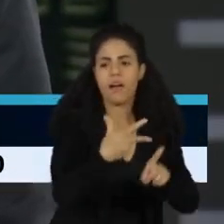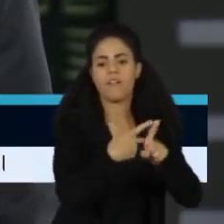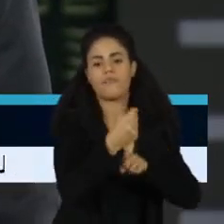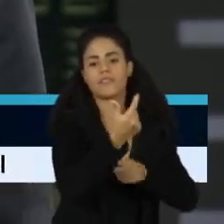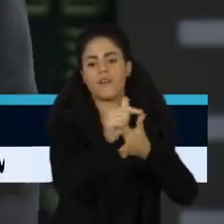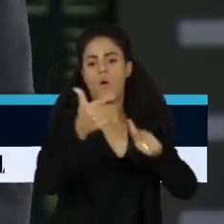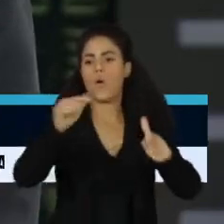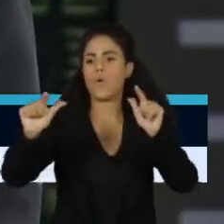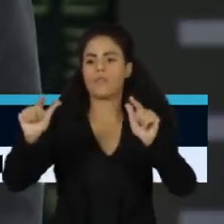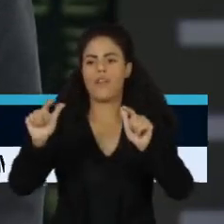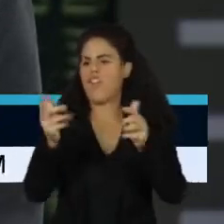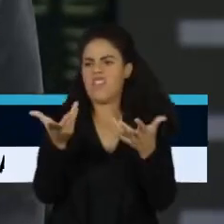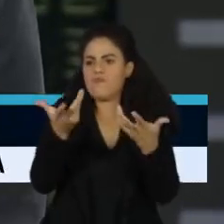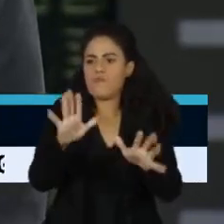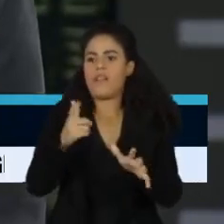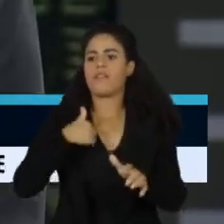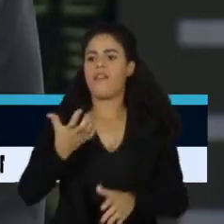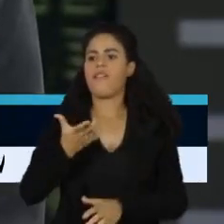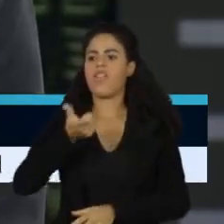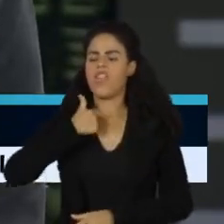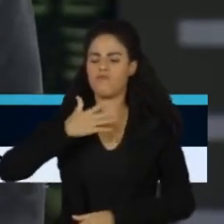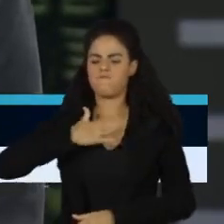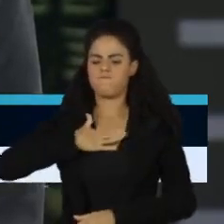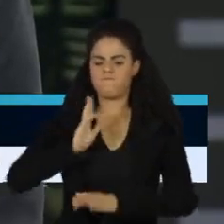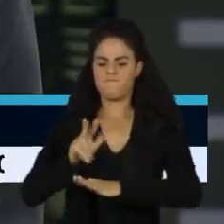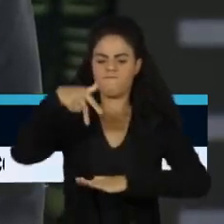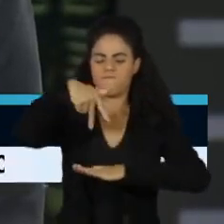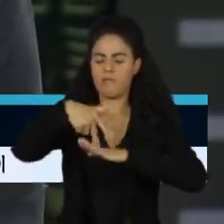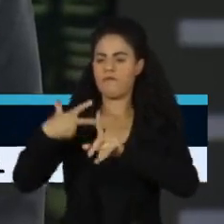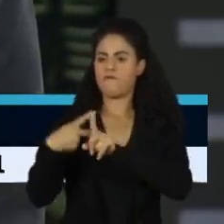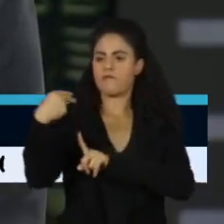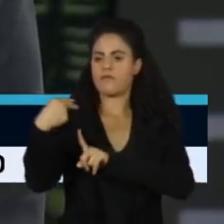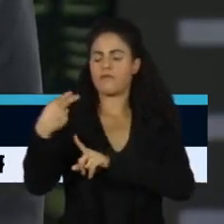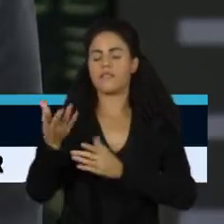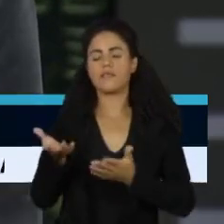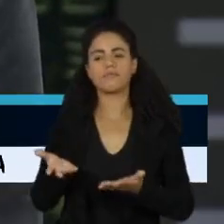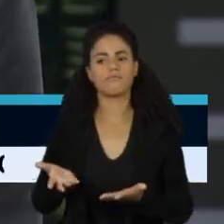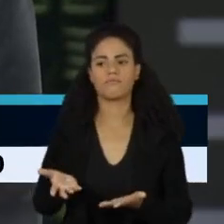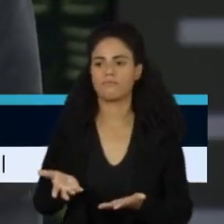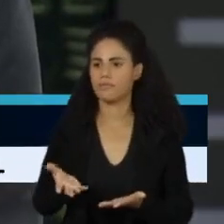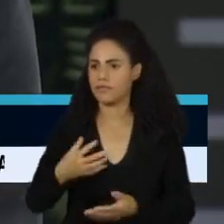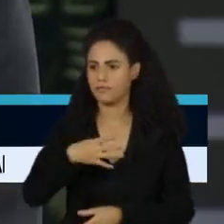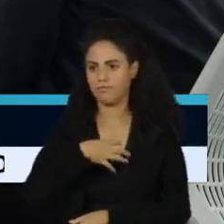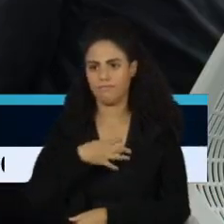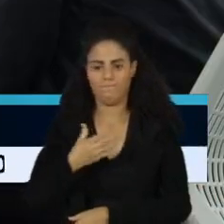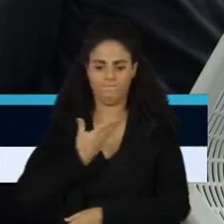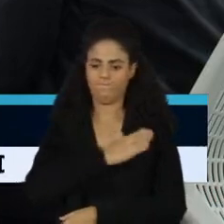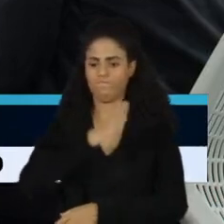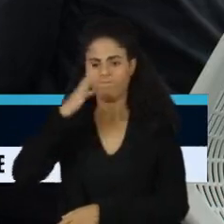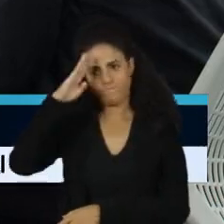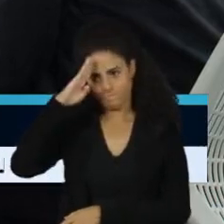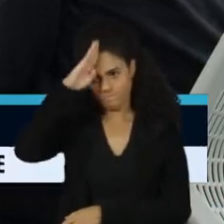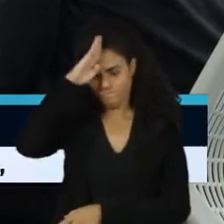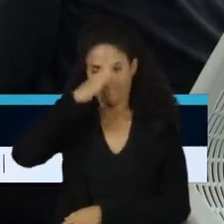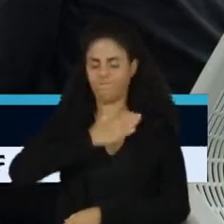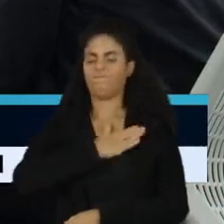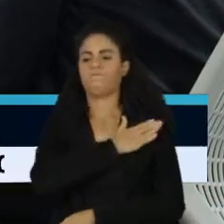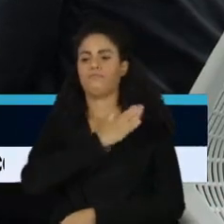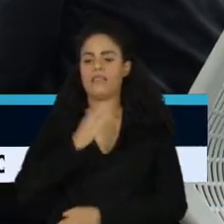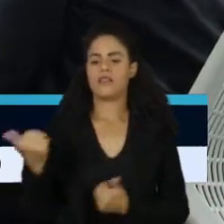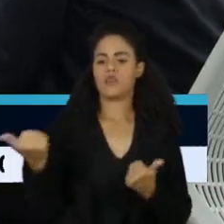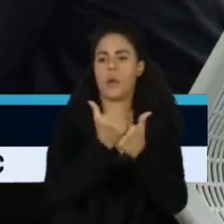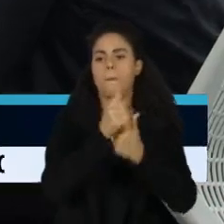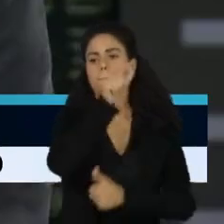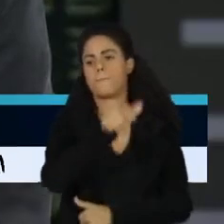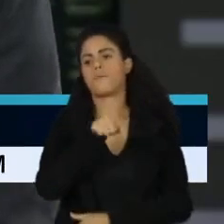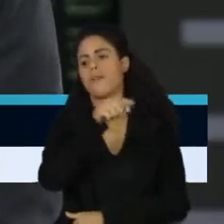empossado. Mas é muito diferente de lá fora. Não acho que ele tenha essa condição, a menos que as Forças Armadas estejam dispostas a participar desse tipo de